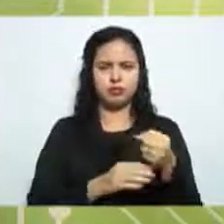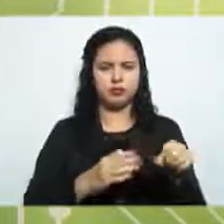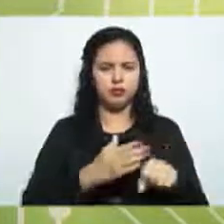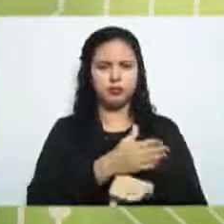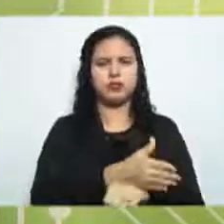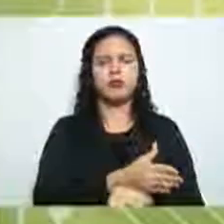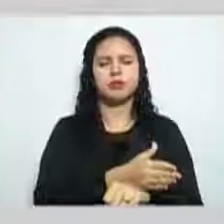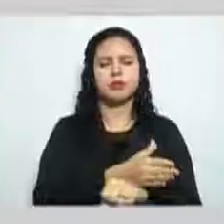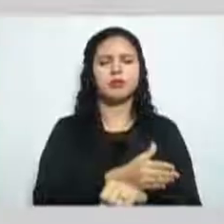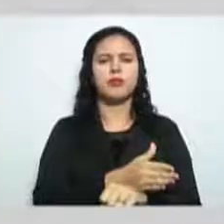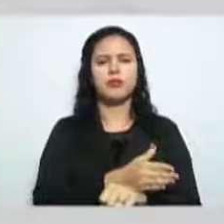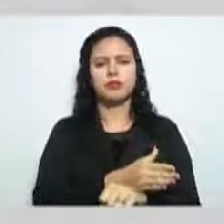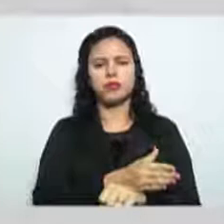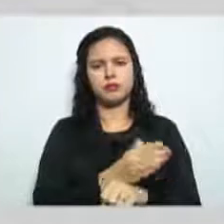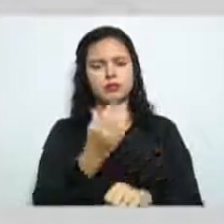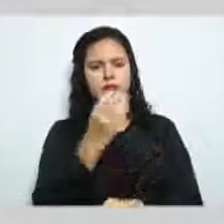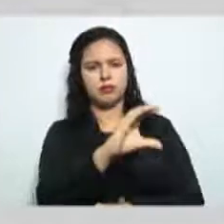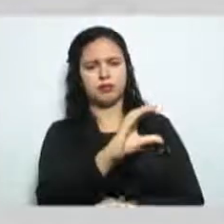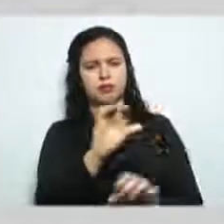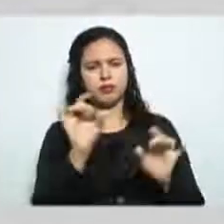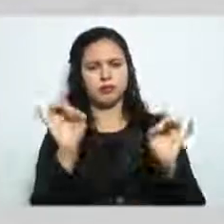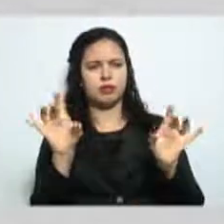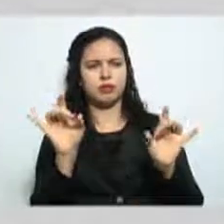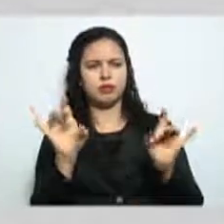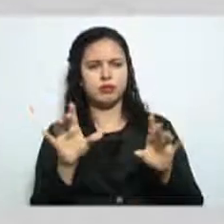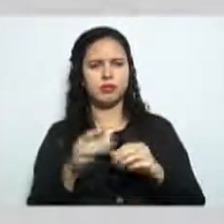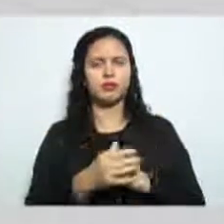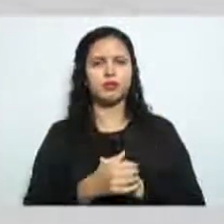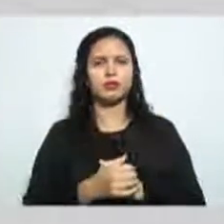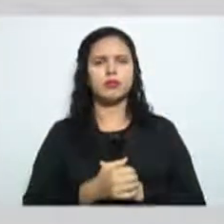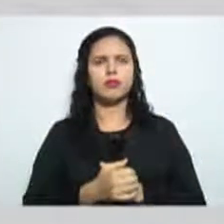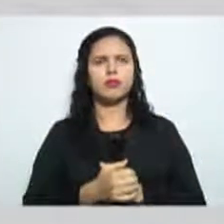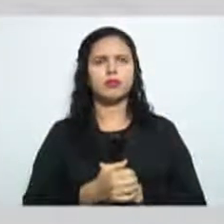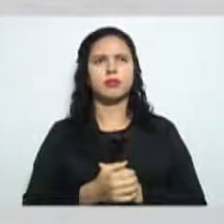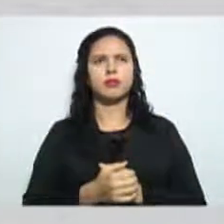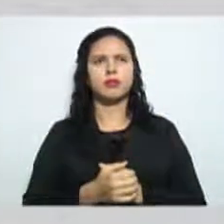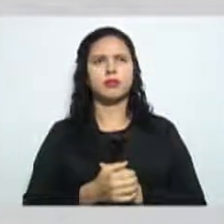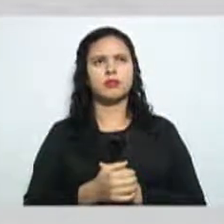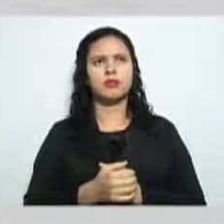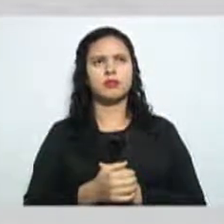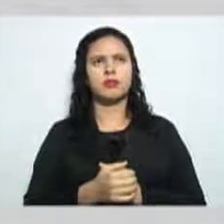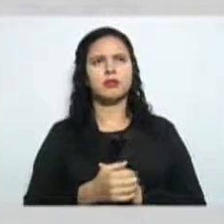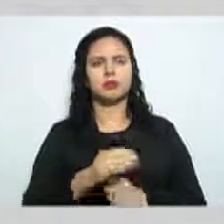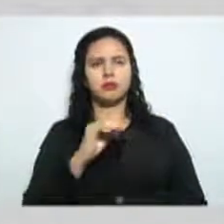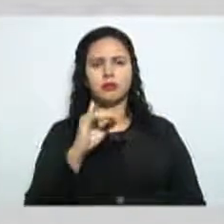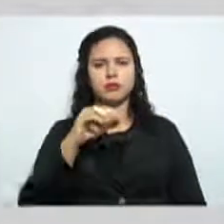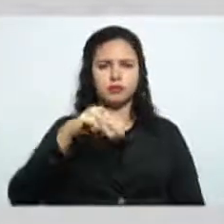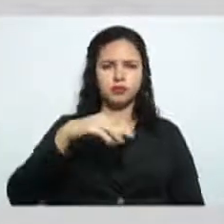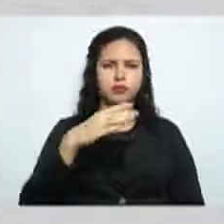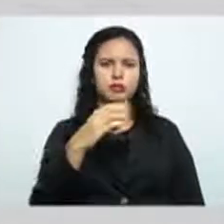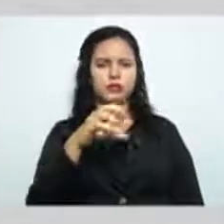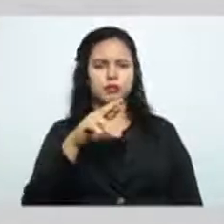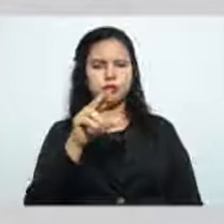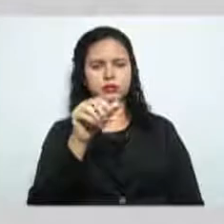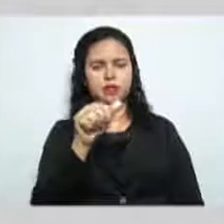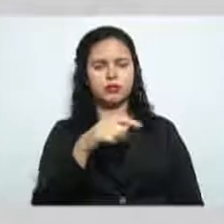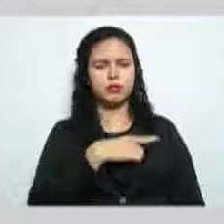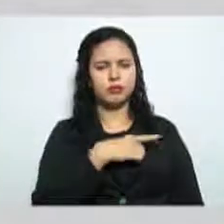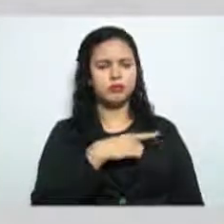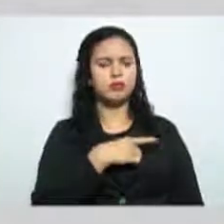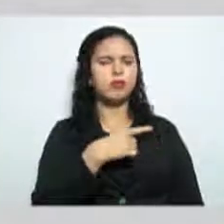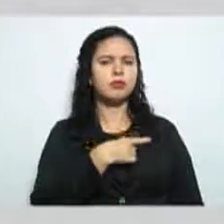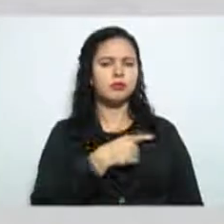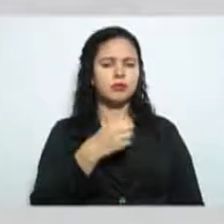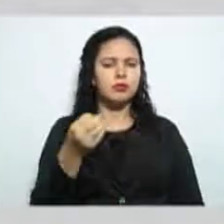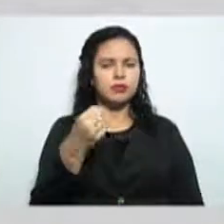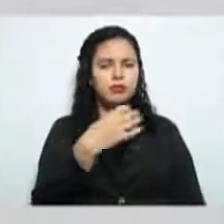créditos especiais. O Instituto Nacional de Colonização e Reforma Agrária, que é o INCRA, teve várias